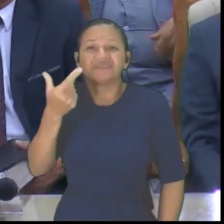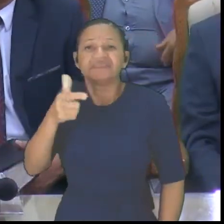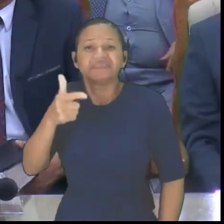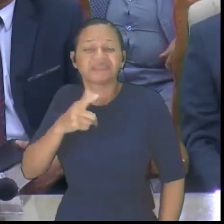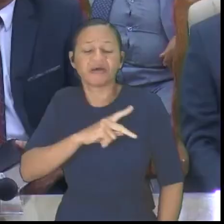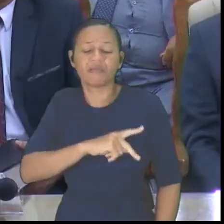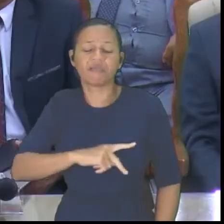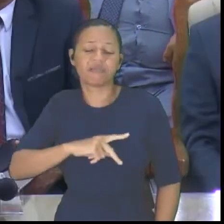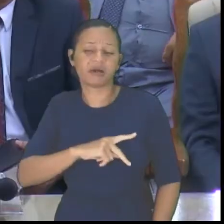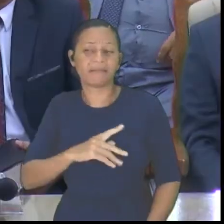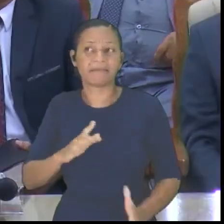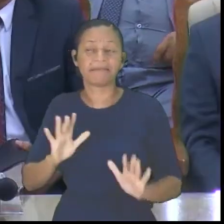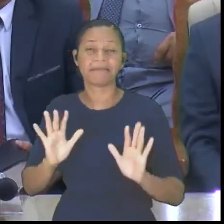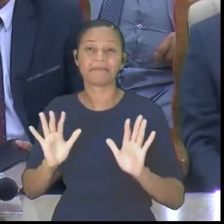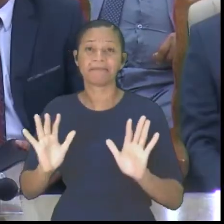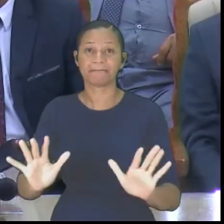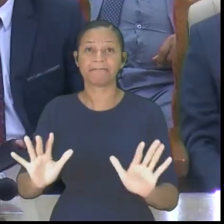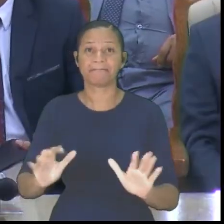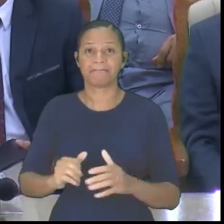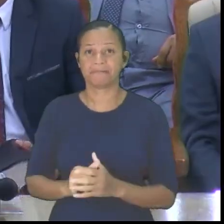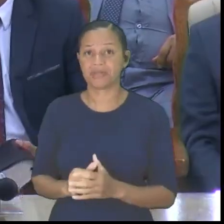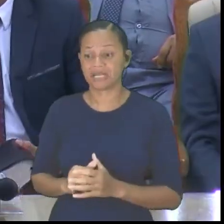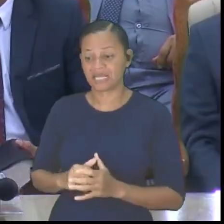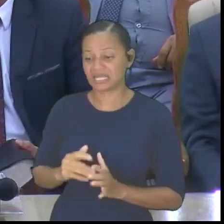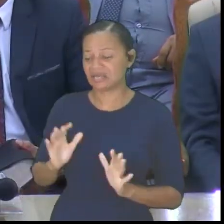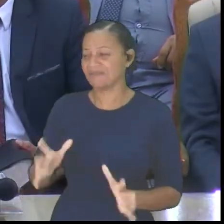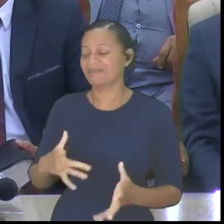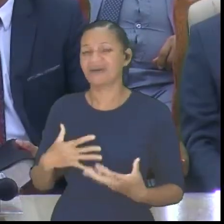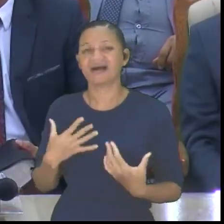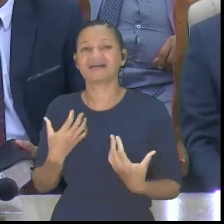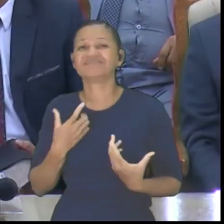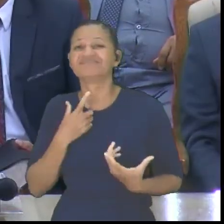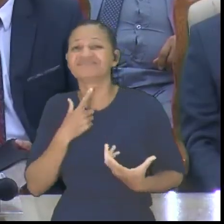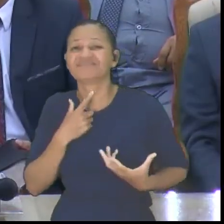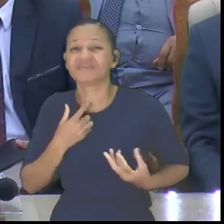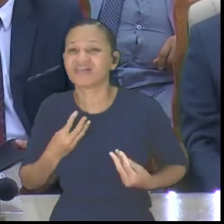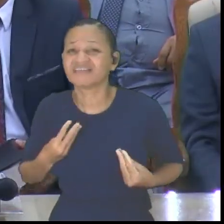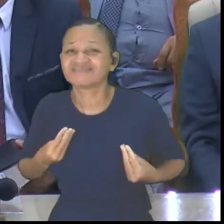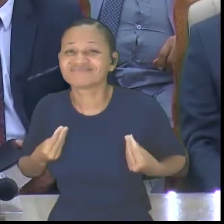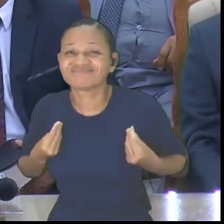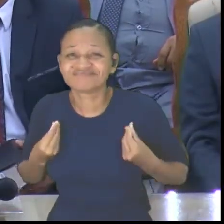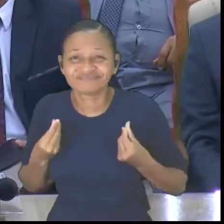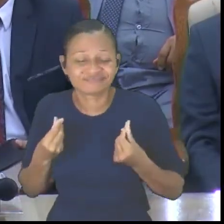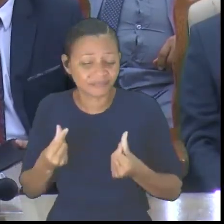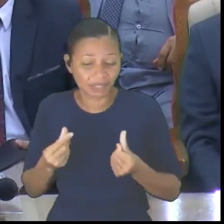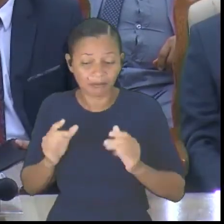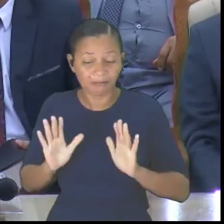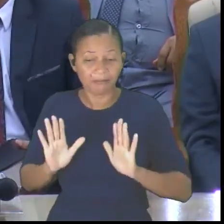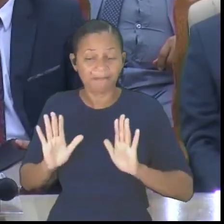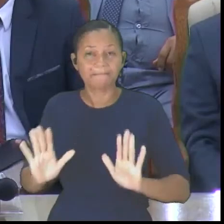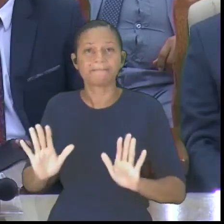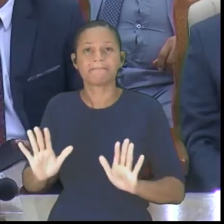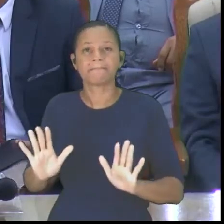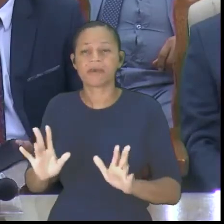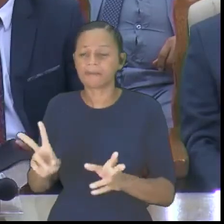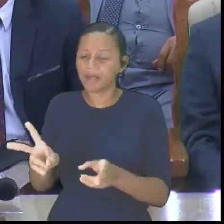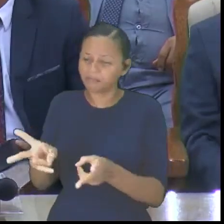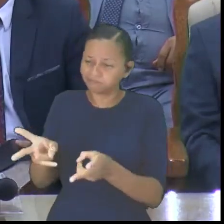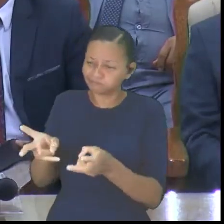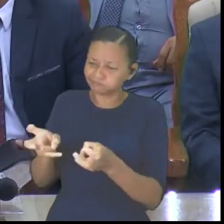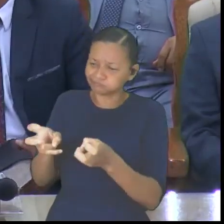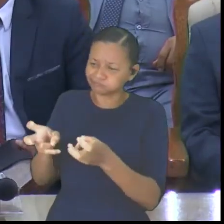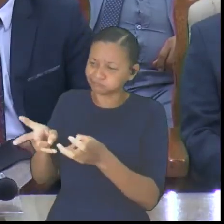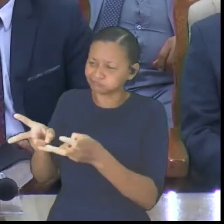ele não diz um desinteresse de se desinteressar em fazer, mas o desinteresse em